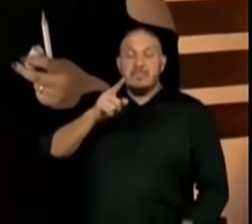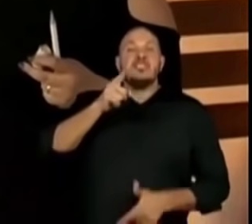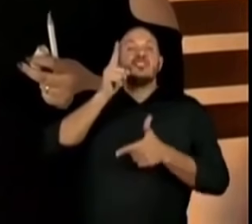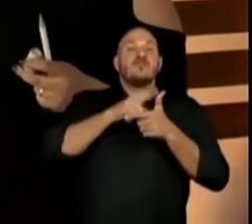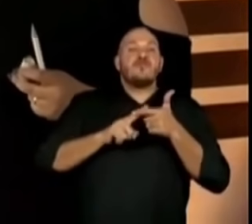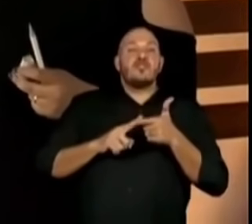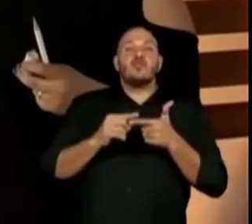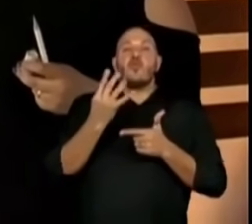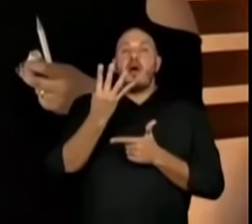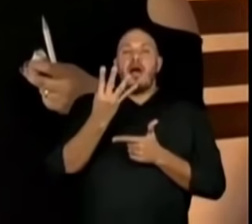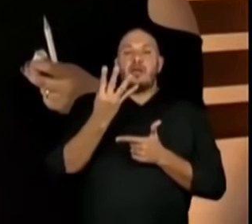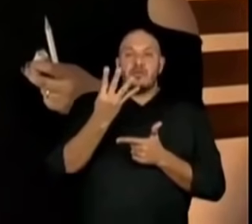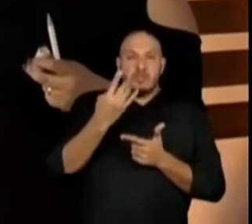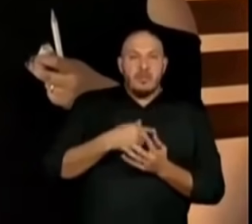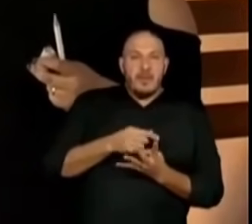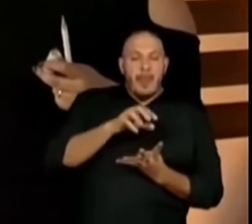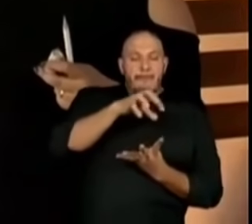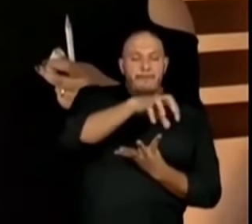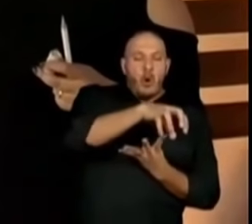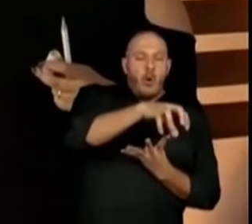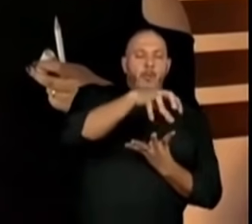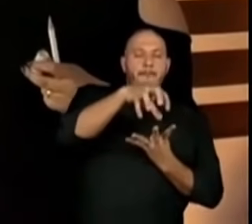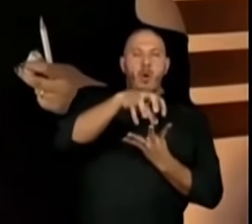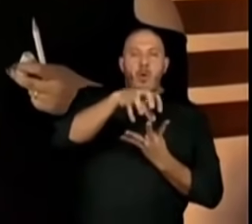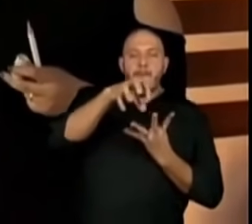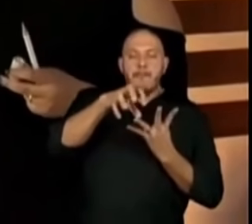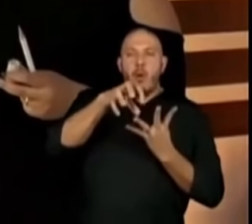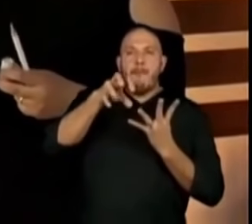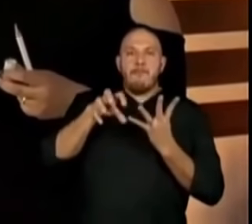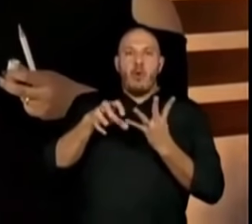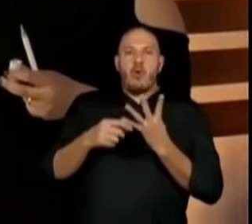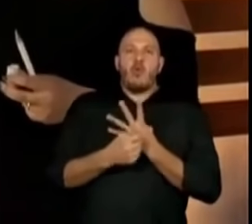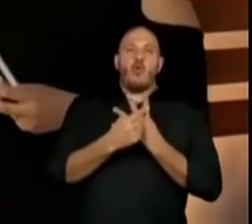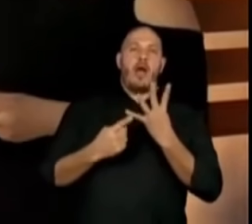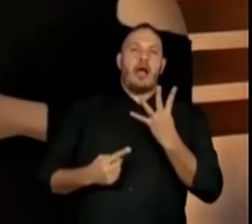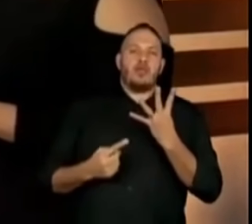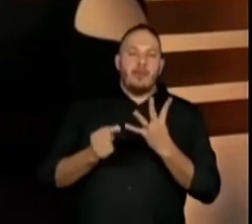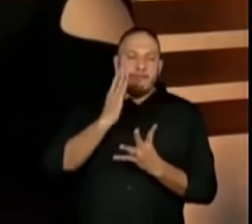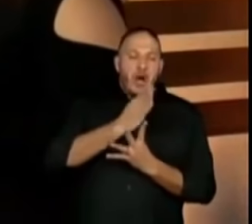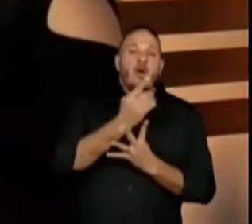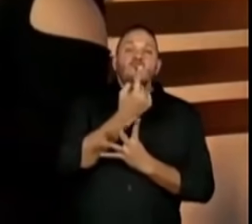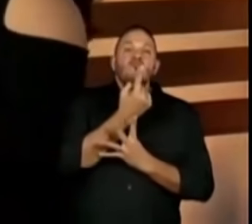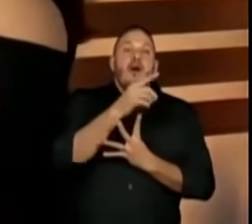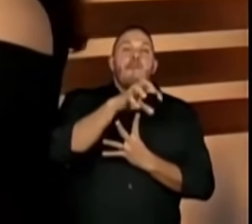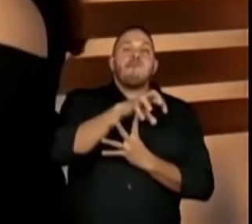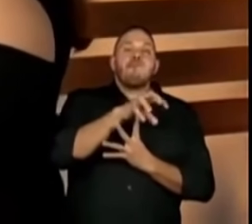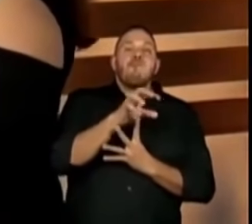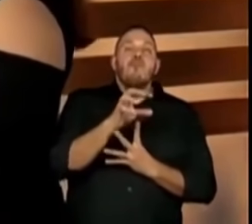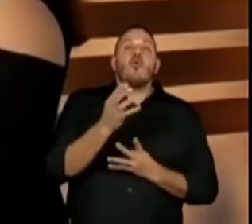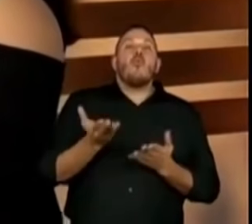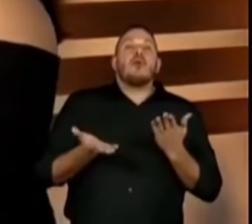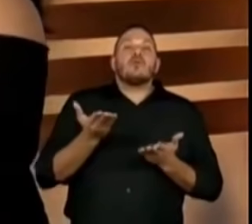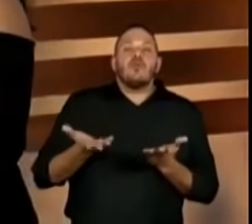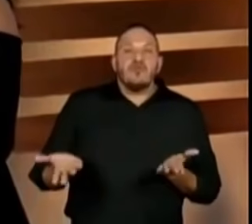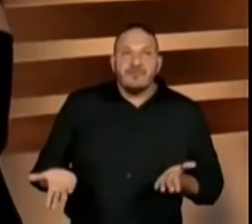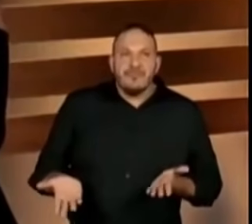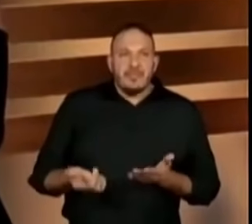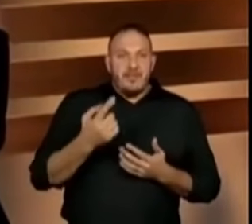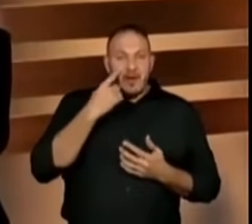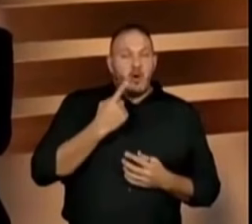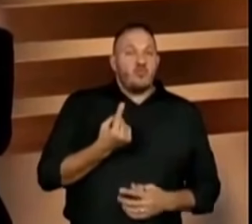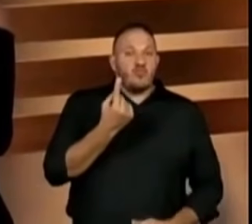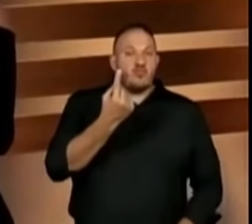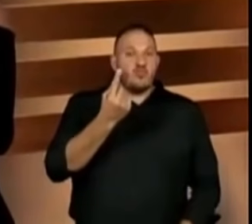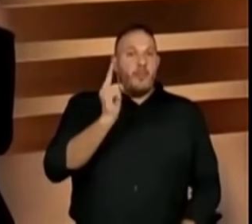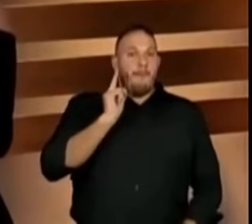princípio, 1/4 parte. Eu preciso primeiro descobrir 1/4 parte. Então vamos lá, pessoal, vamos comigo, né?